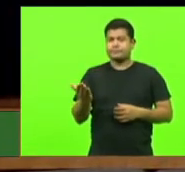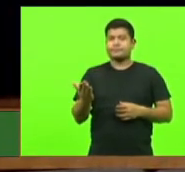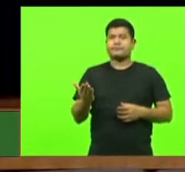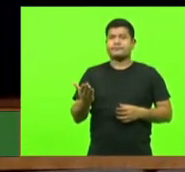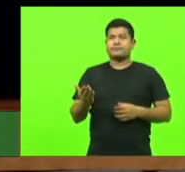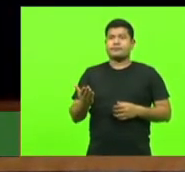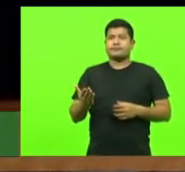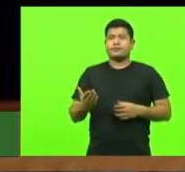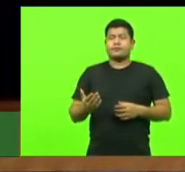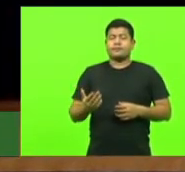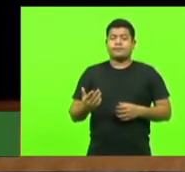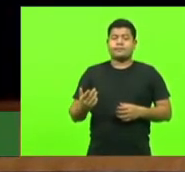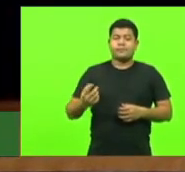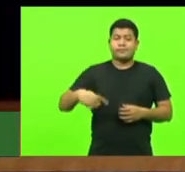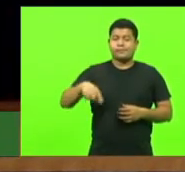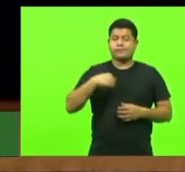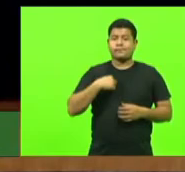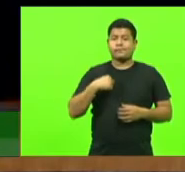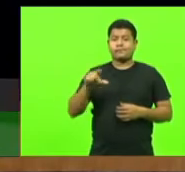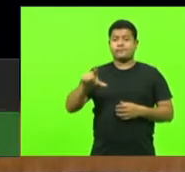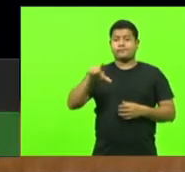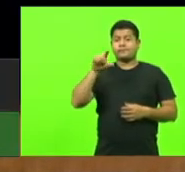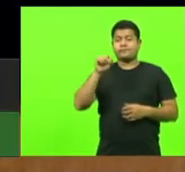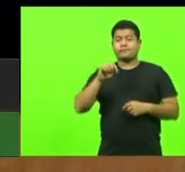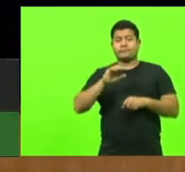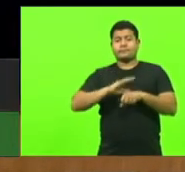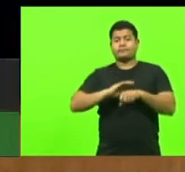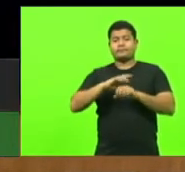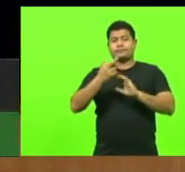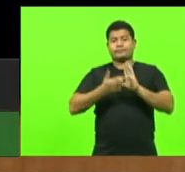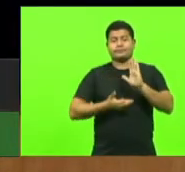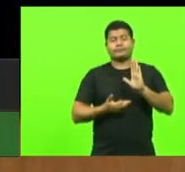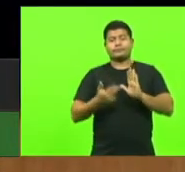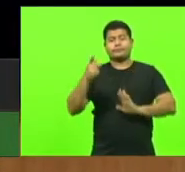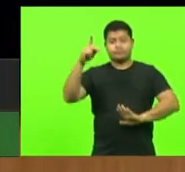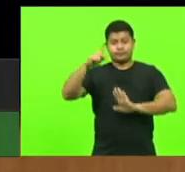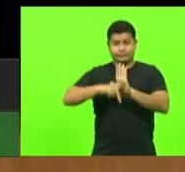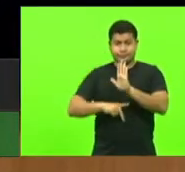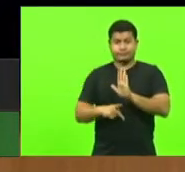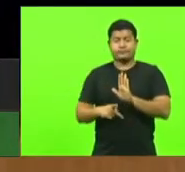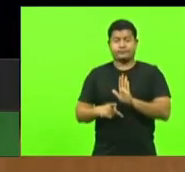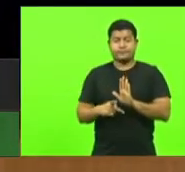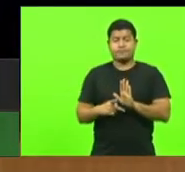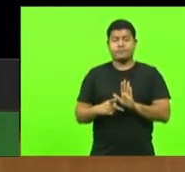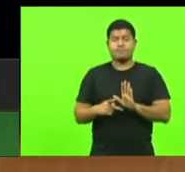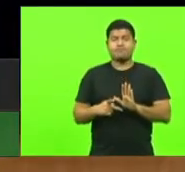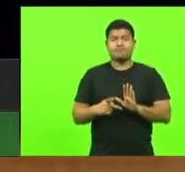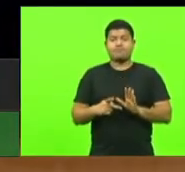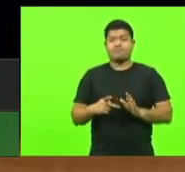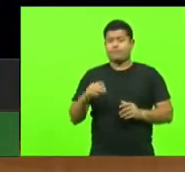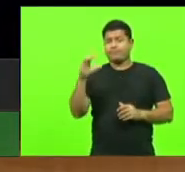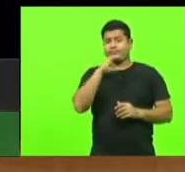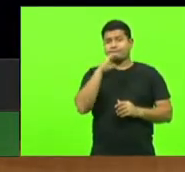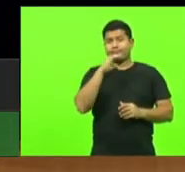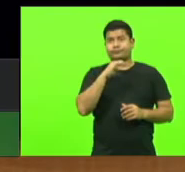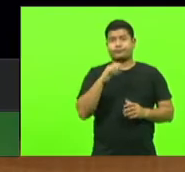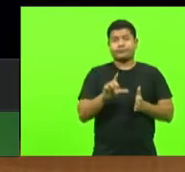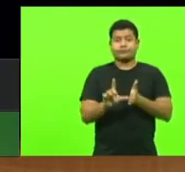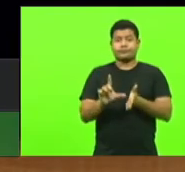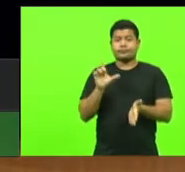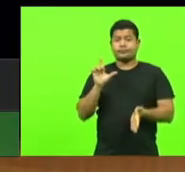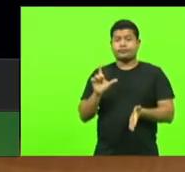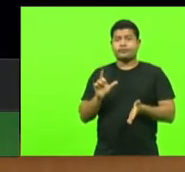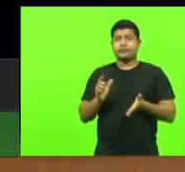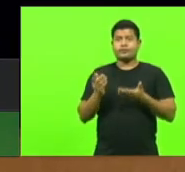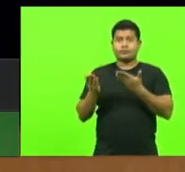quando fomos designados relatores desse projeto, de imediato, antes ainda que eu soubesse, ele